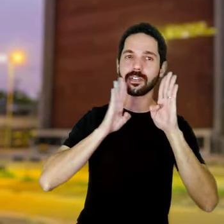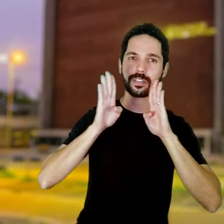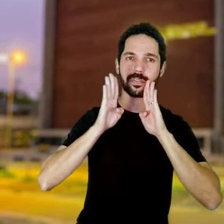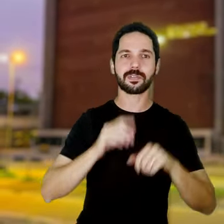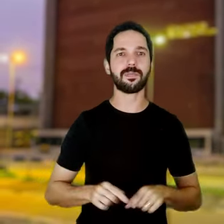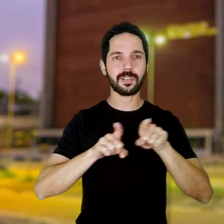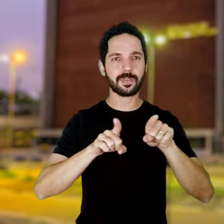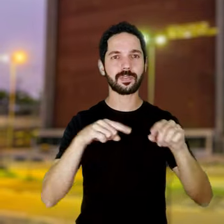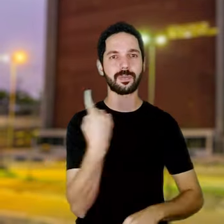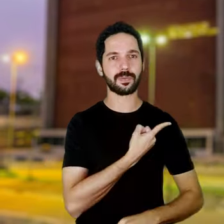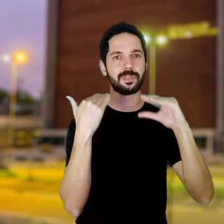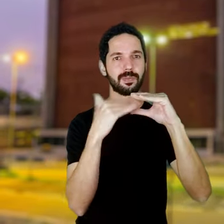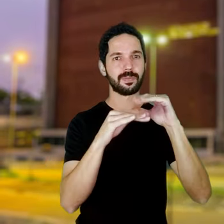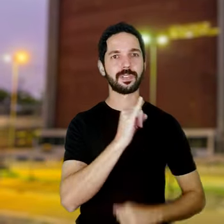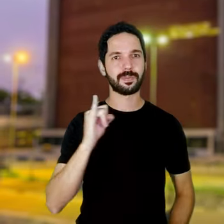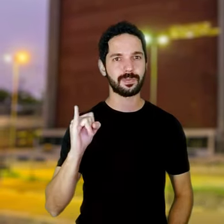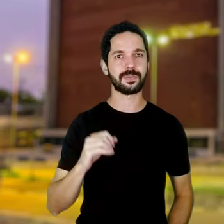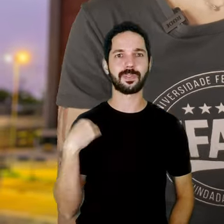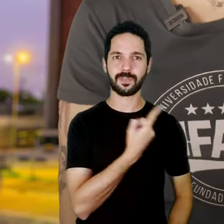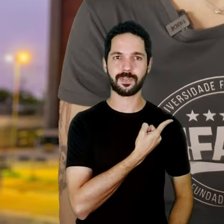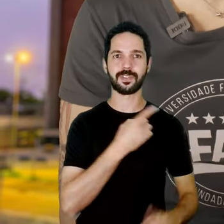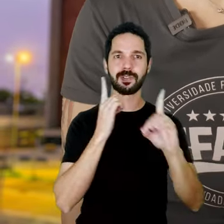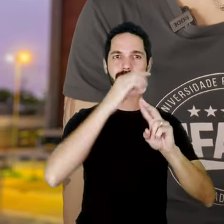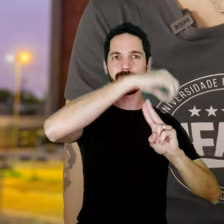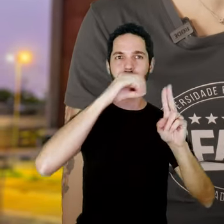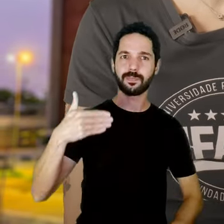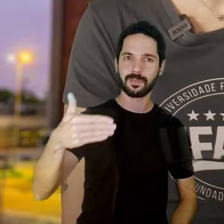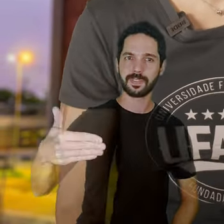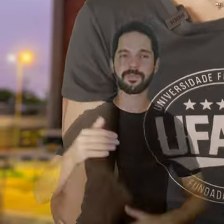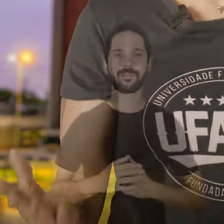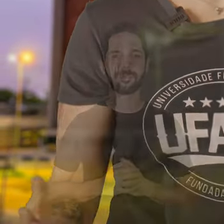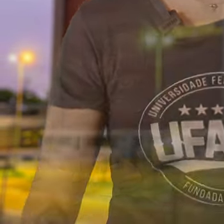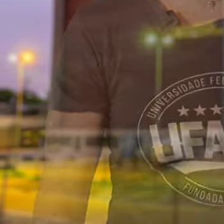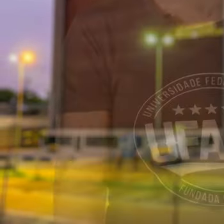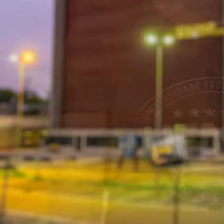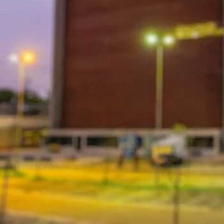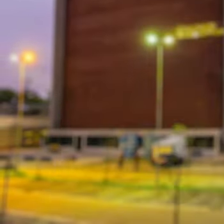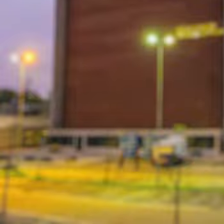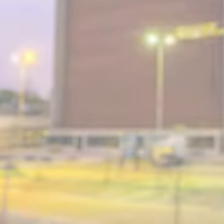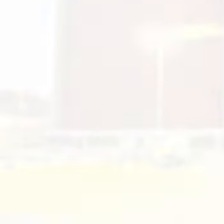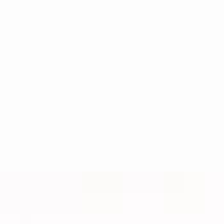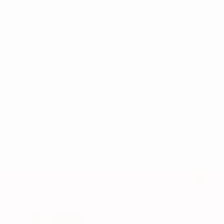Instagram e Facebook, e pelo nosso e-mail institucional. Nos vemos na UFBC. Até breve.